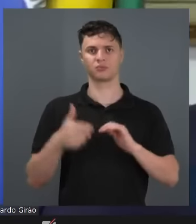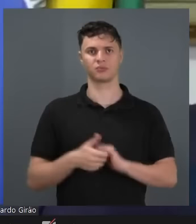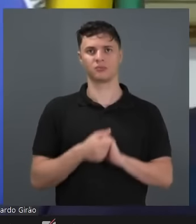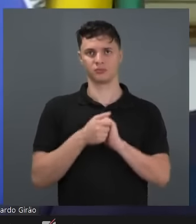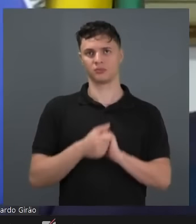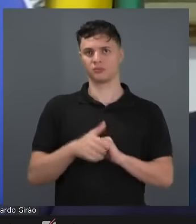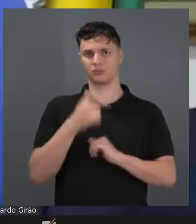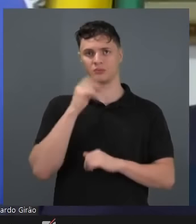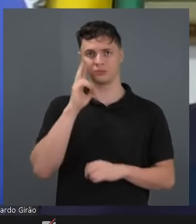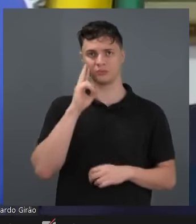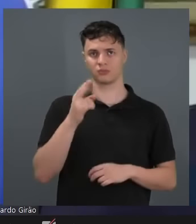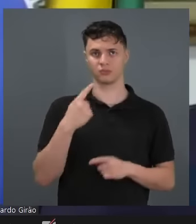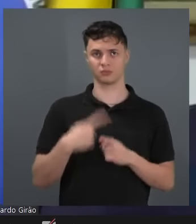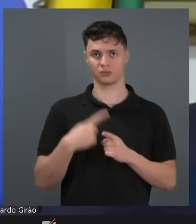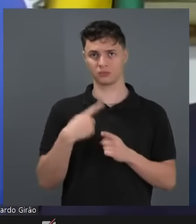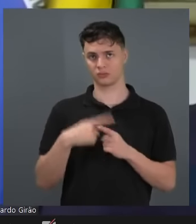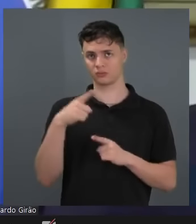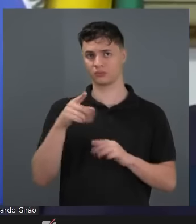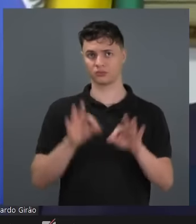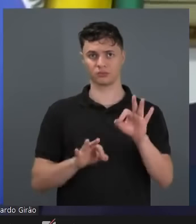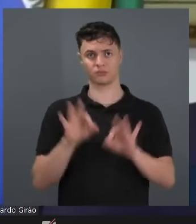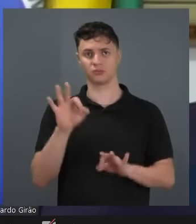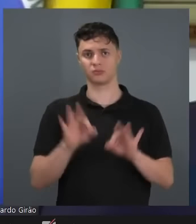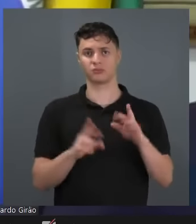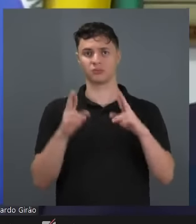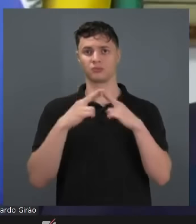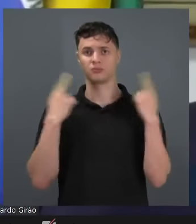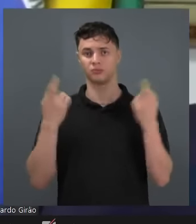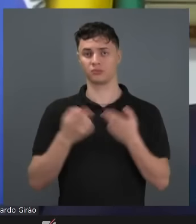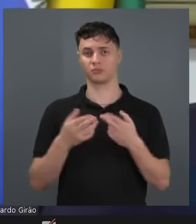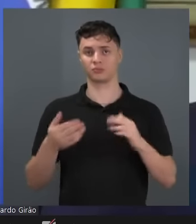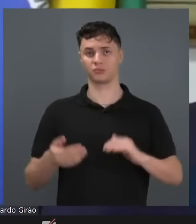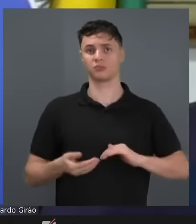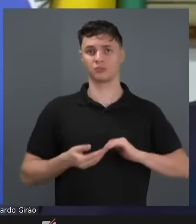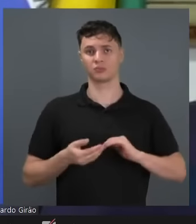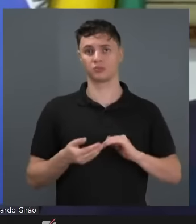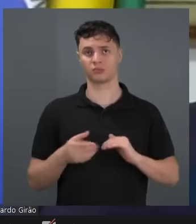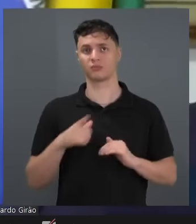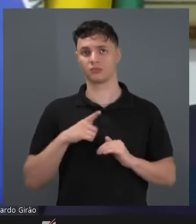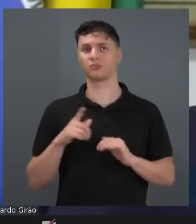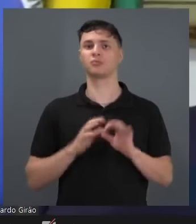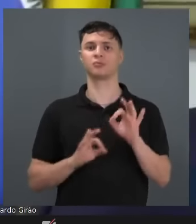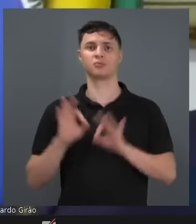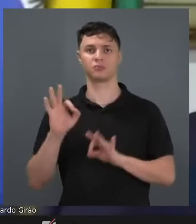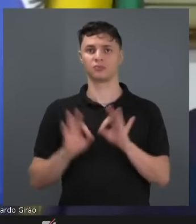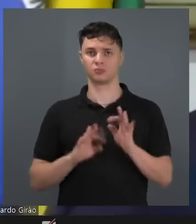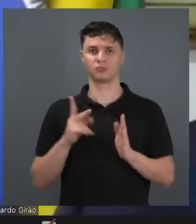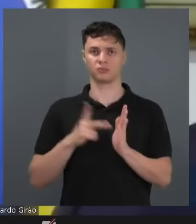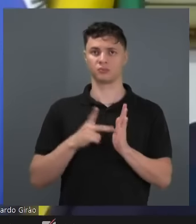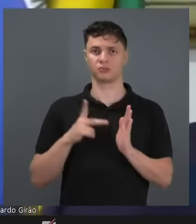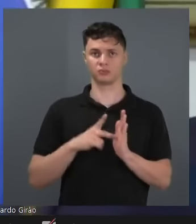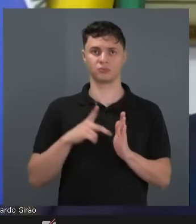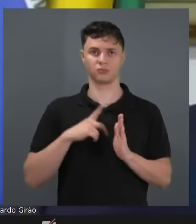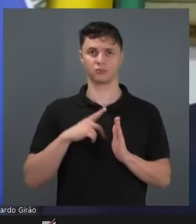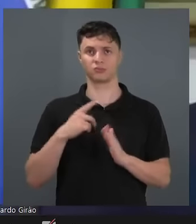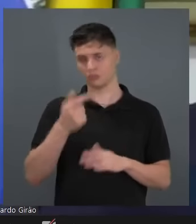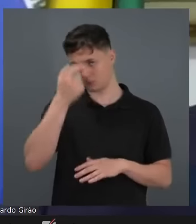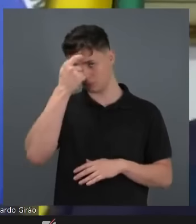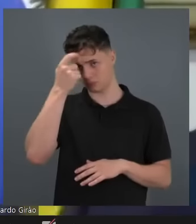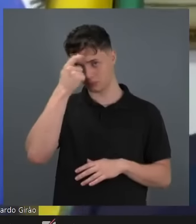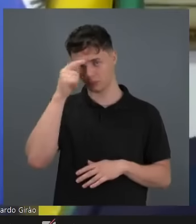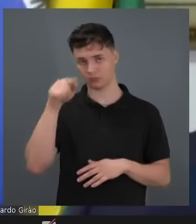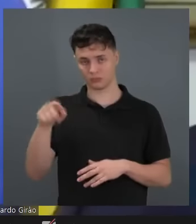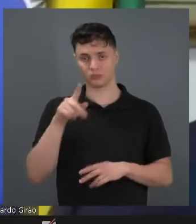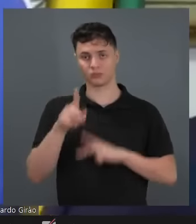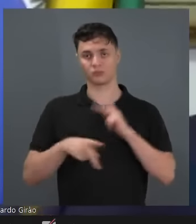ao senhor pela condução de uma sessão que o Congresso se elevou muito no conceito da população. Fico muito